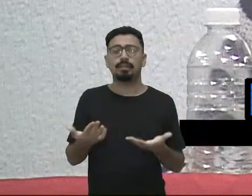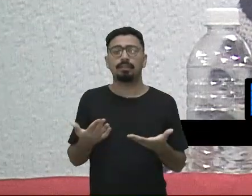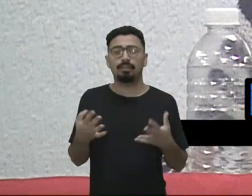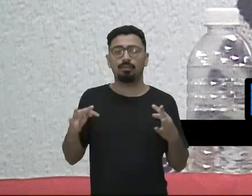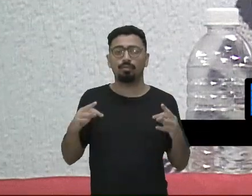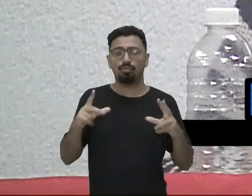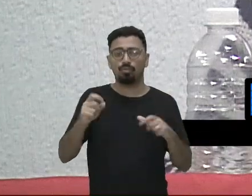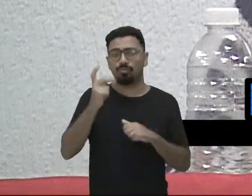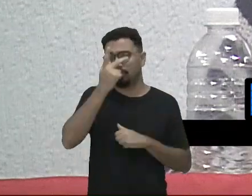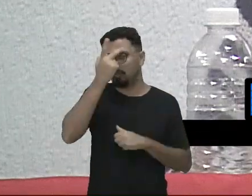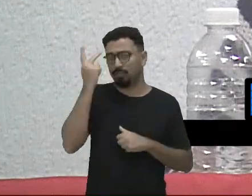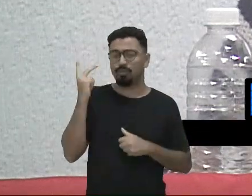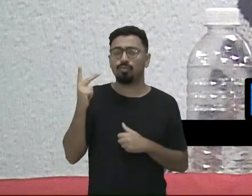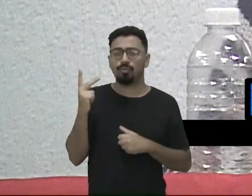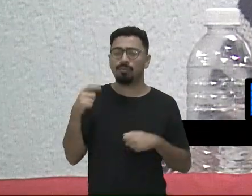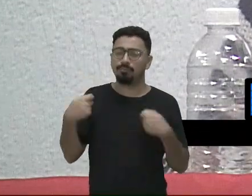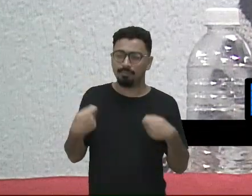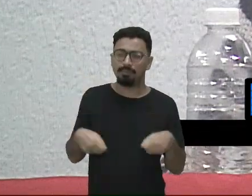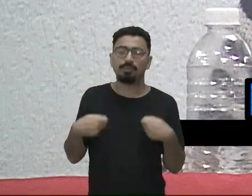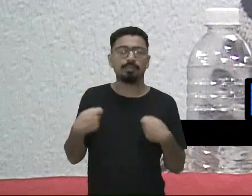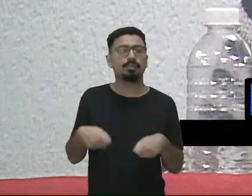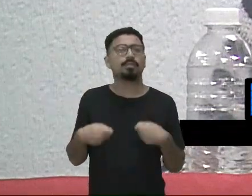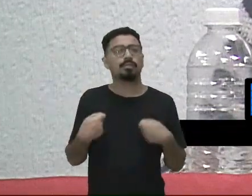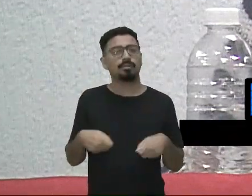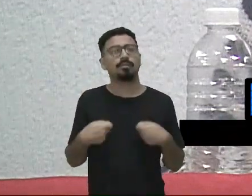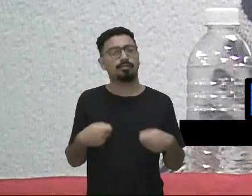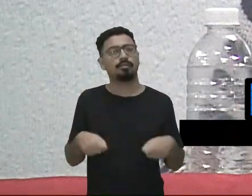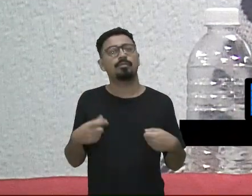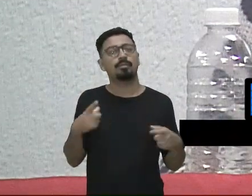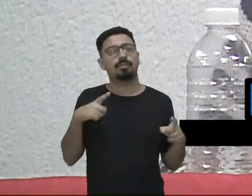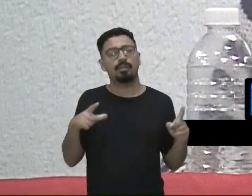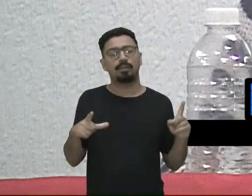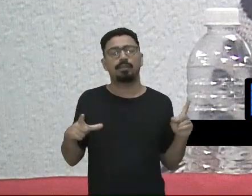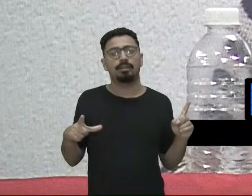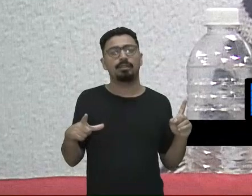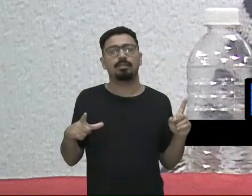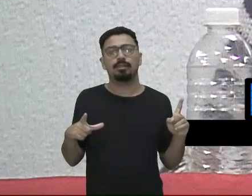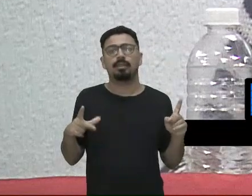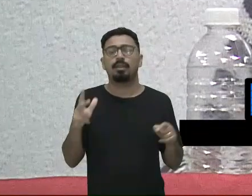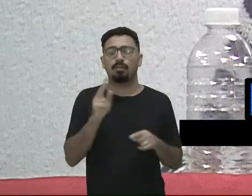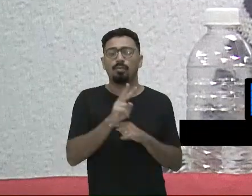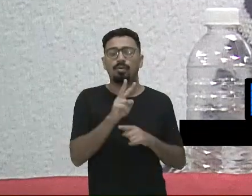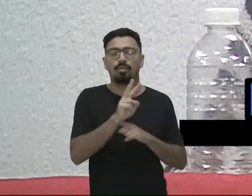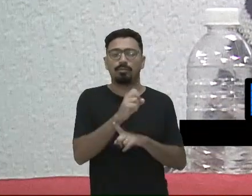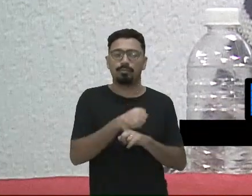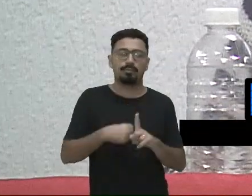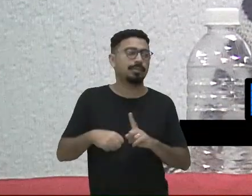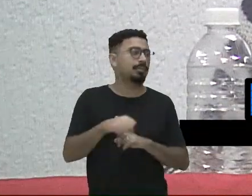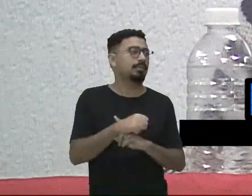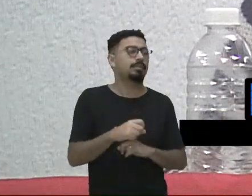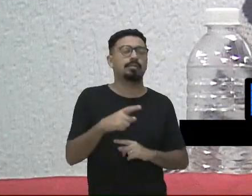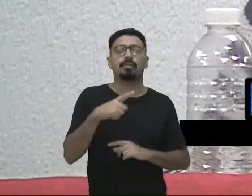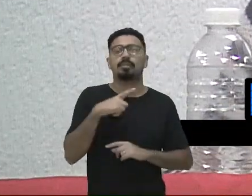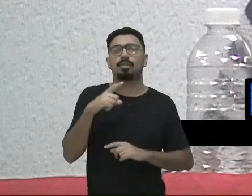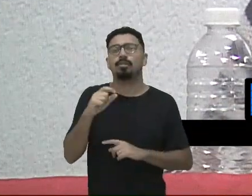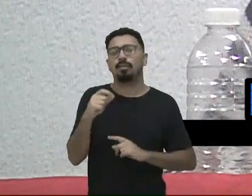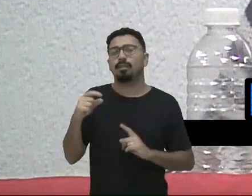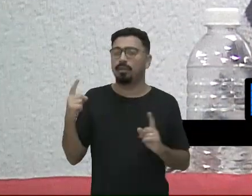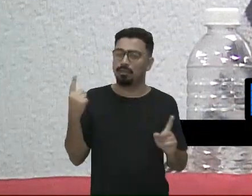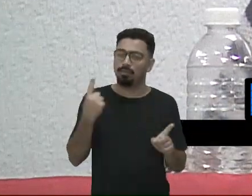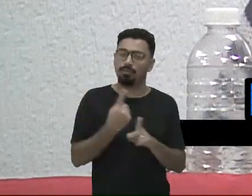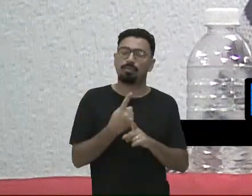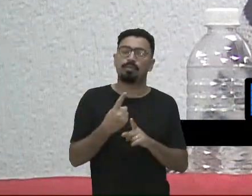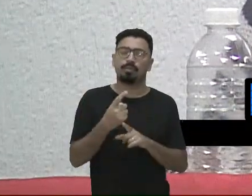as pessoas que necessitam da proteção social, elas encontram na política de